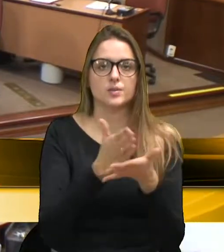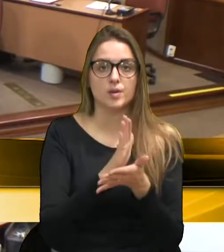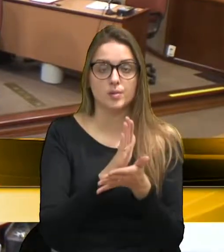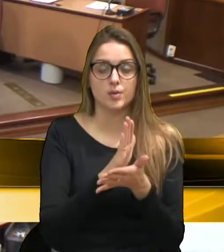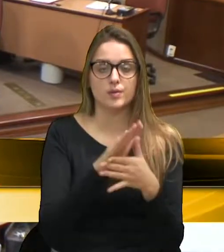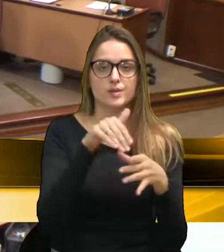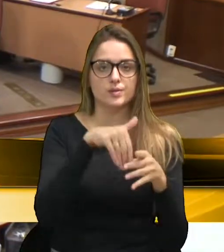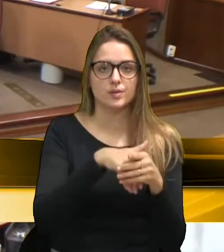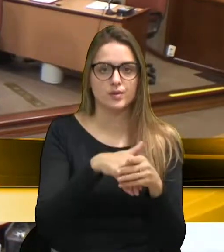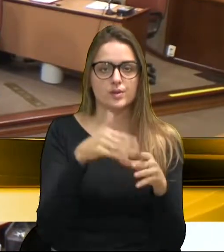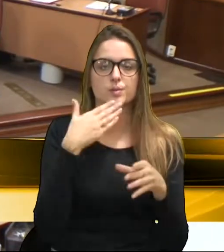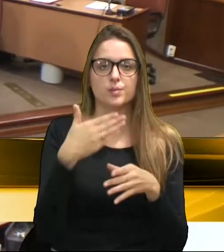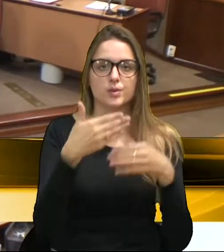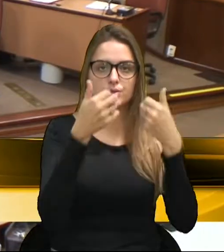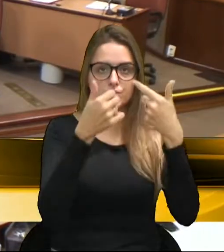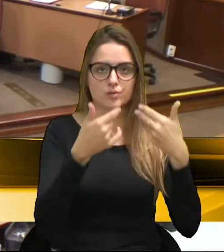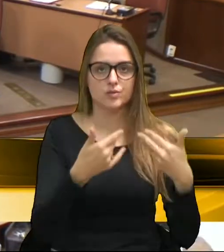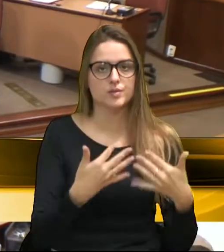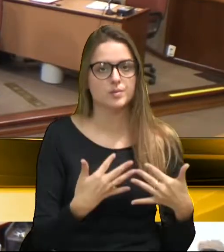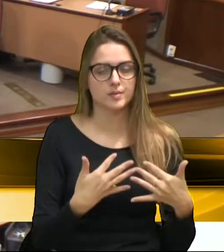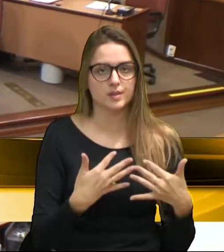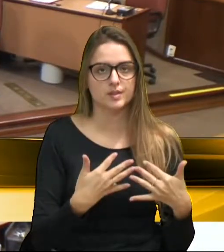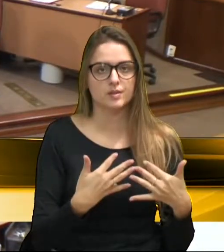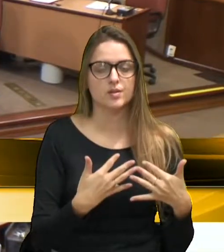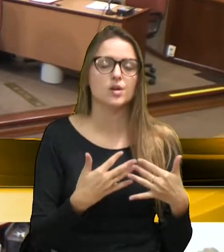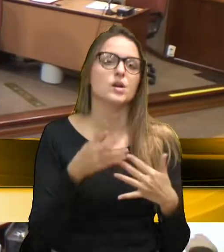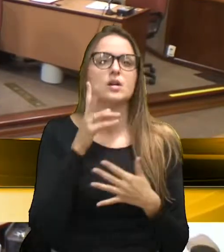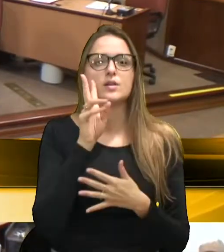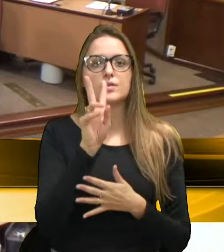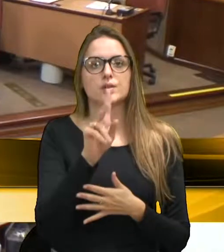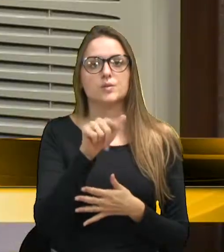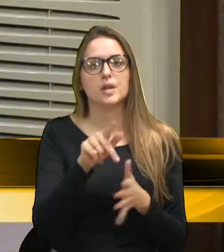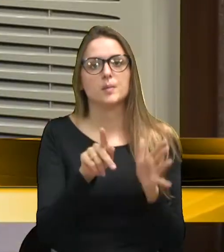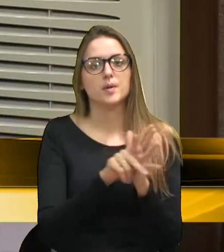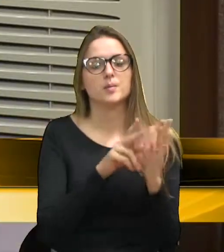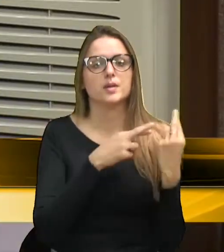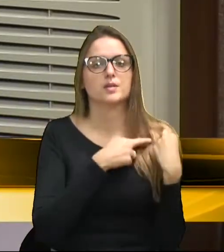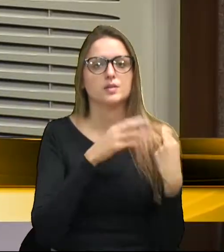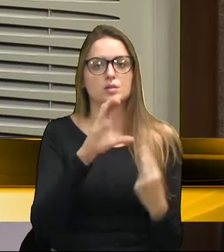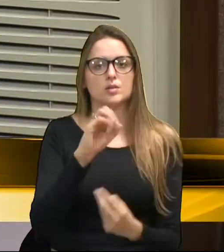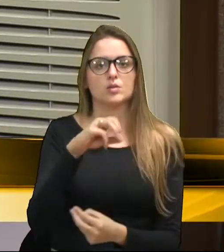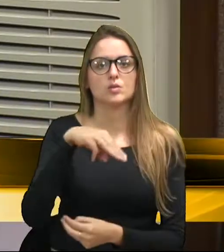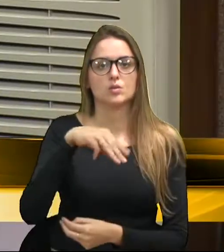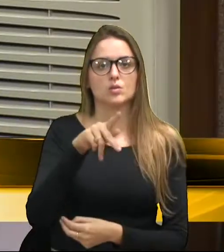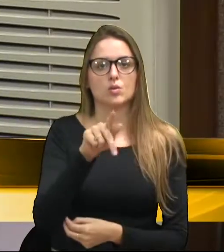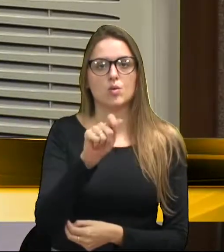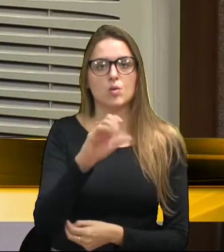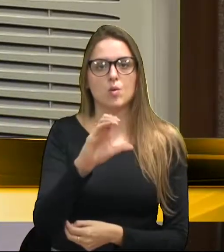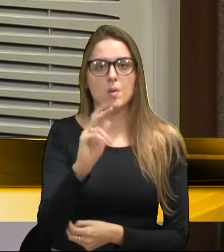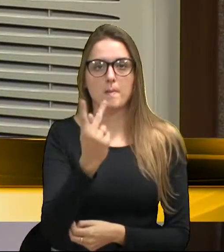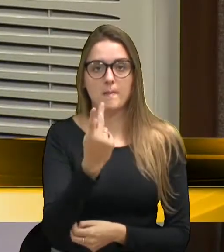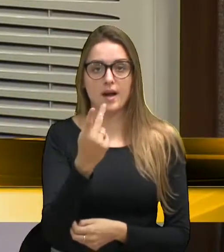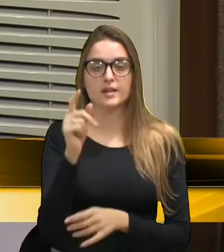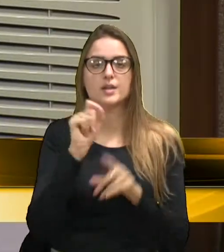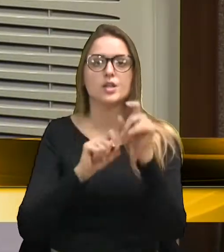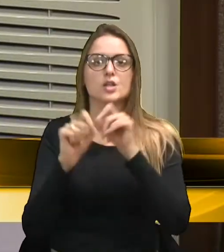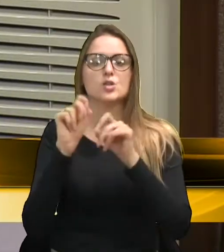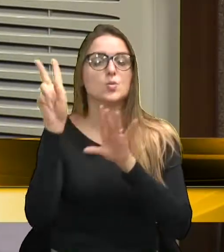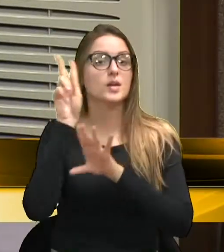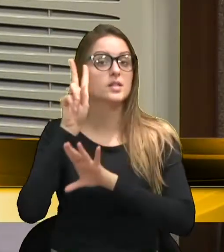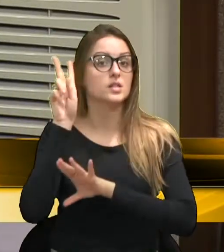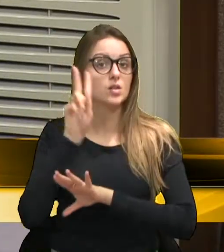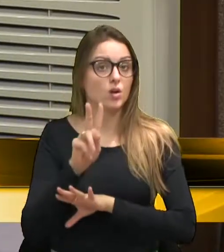o presente pedido de informações. Considerando que compete ao COMPAC proceder o tombamento dos bens de relevante valor histórico-cultural,